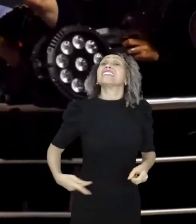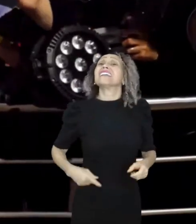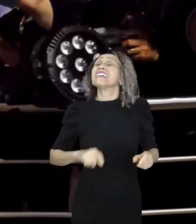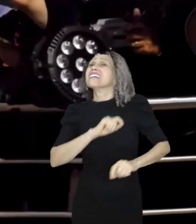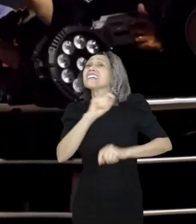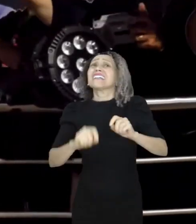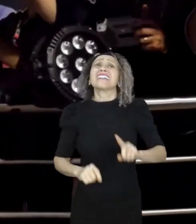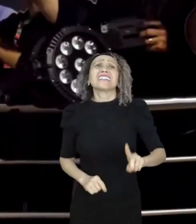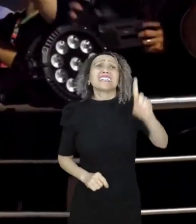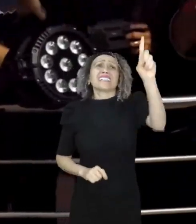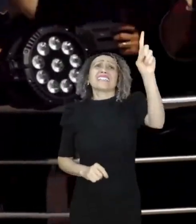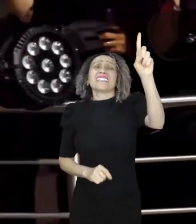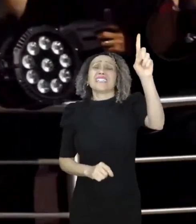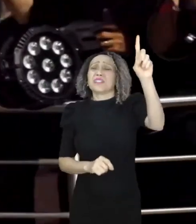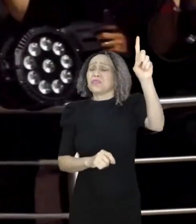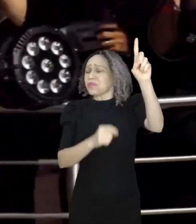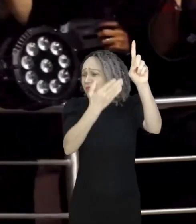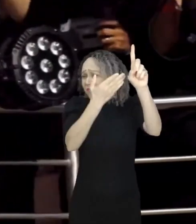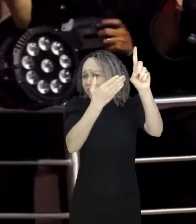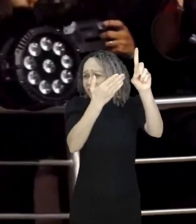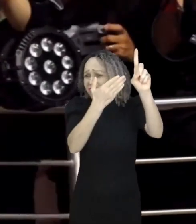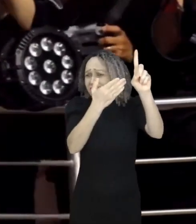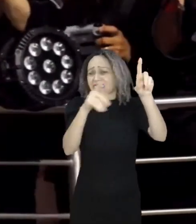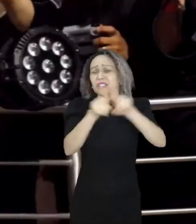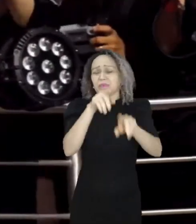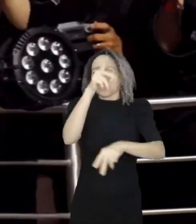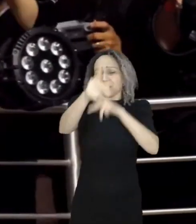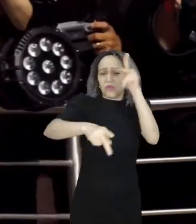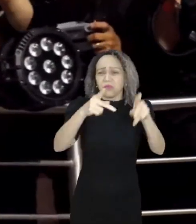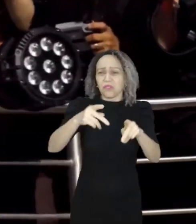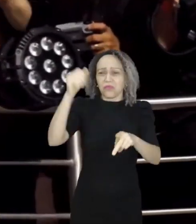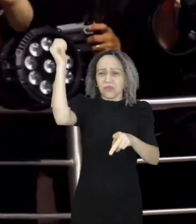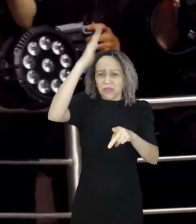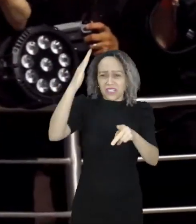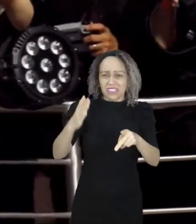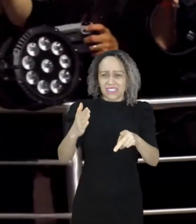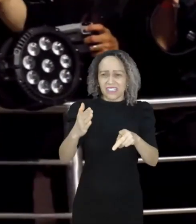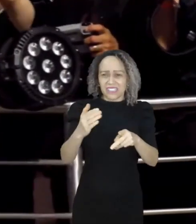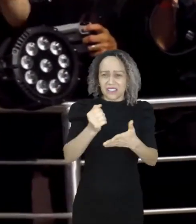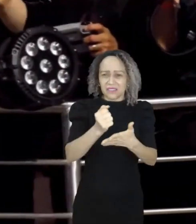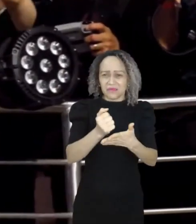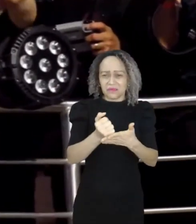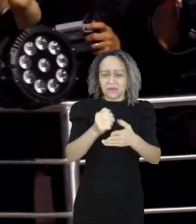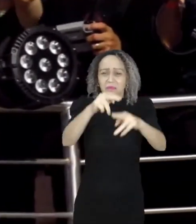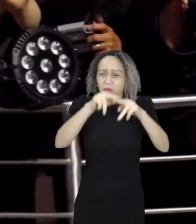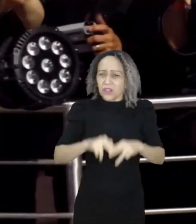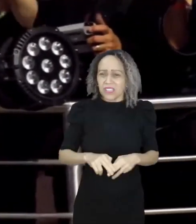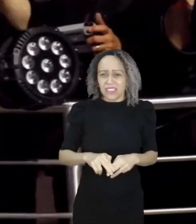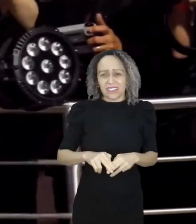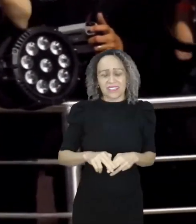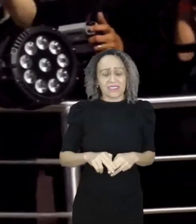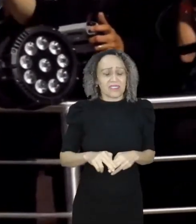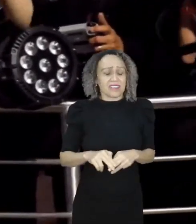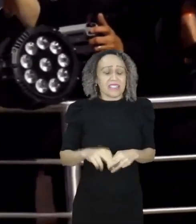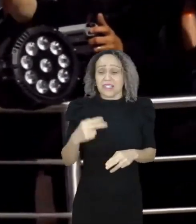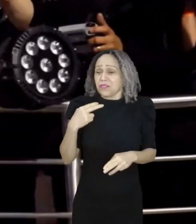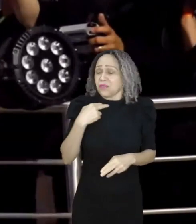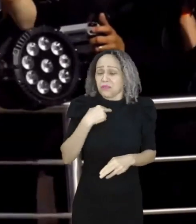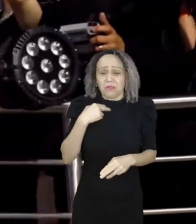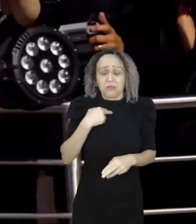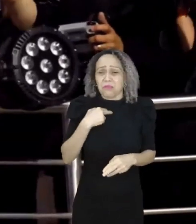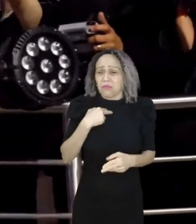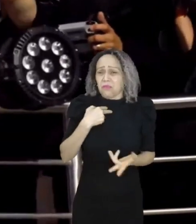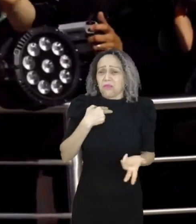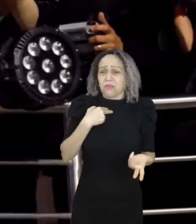do povo brasileiro. E por isso eu não posso faltar com vocês, não posso faltar com a minha